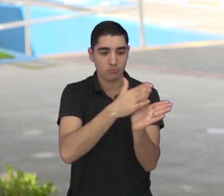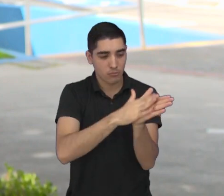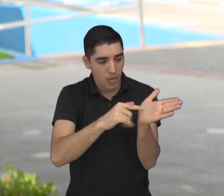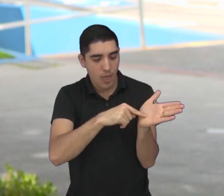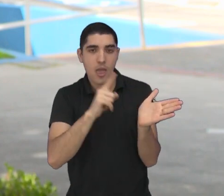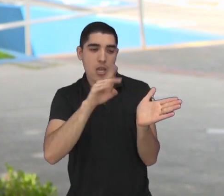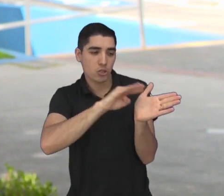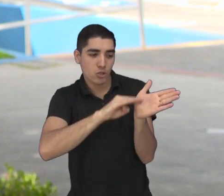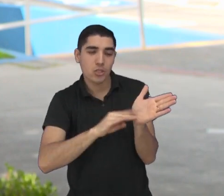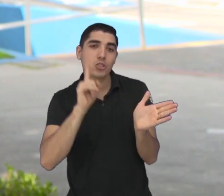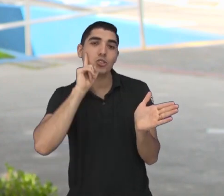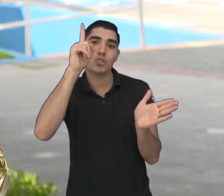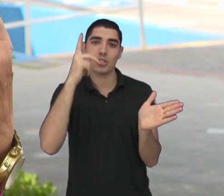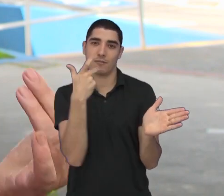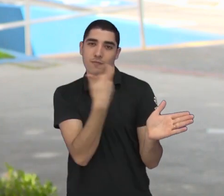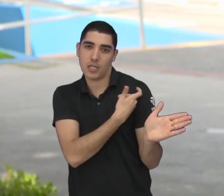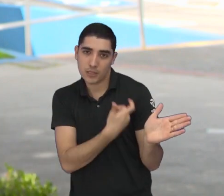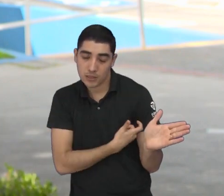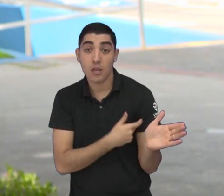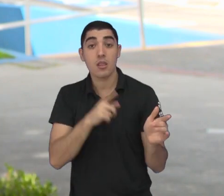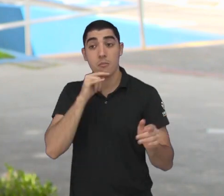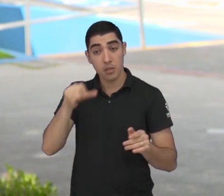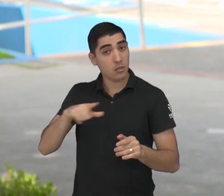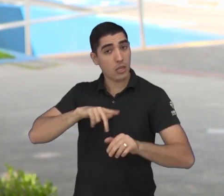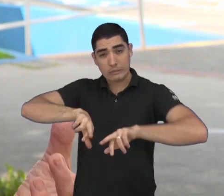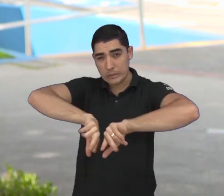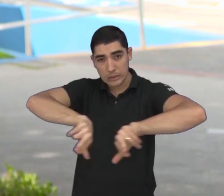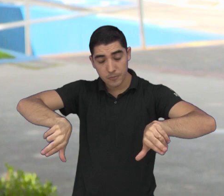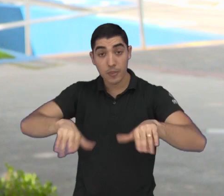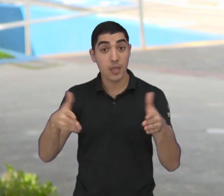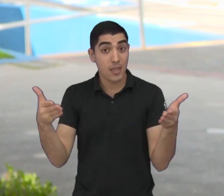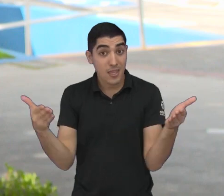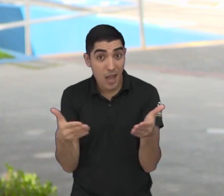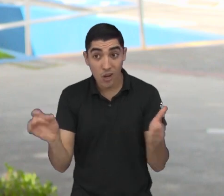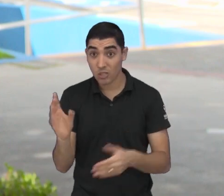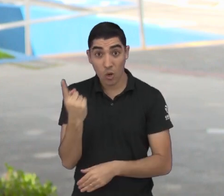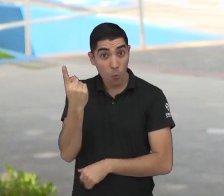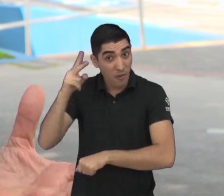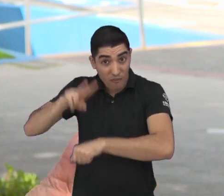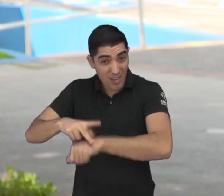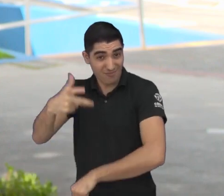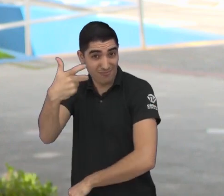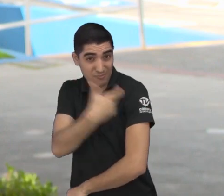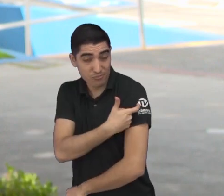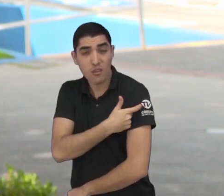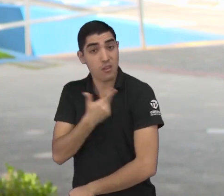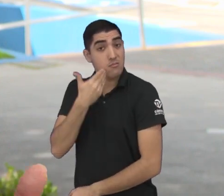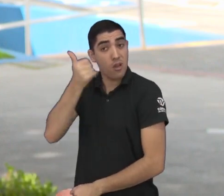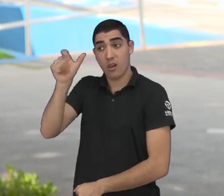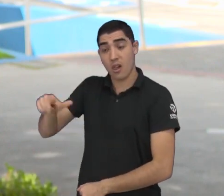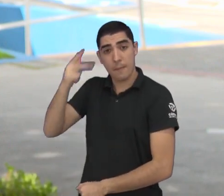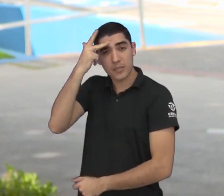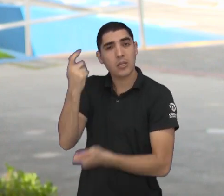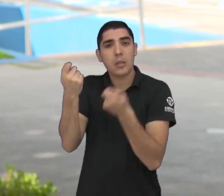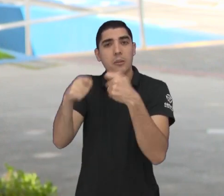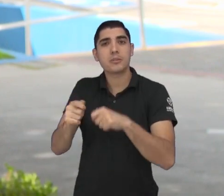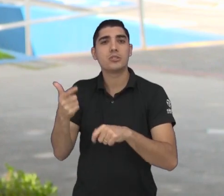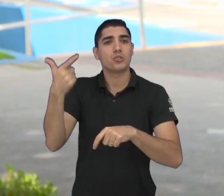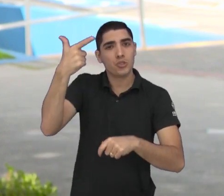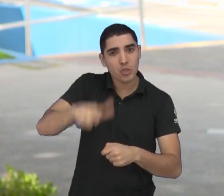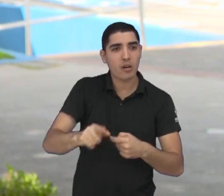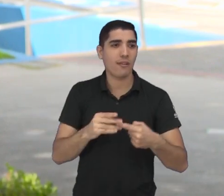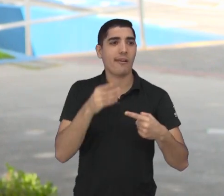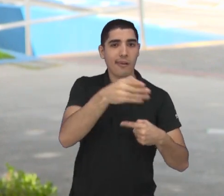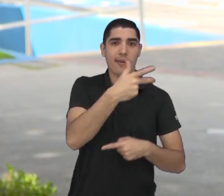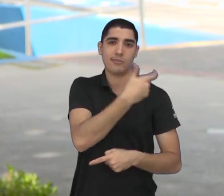a vacina meningo ACWY, você acaba também ofertando a vacina HPV. E agora, com uma dose só, é melhor que a pessoa não